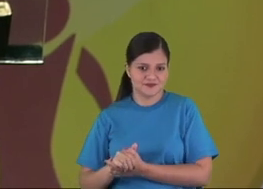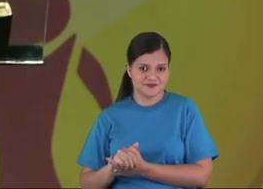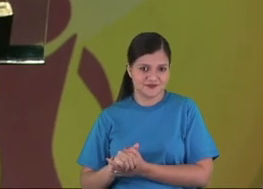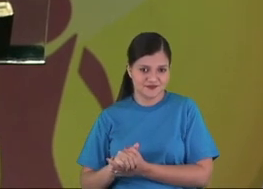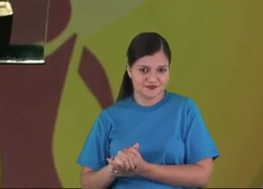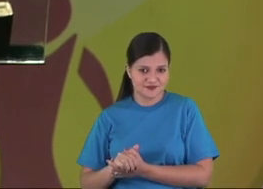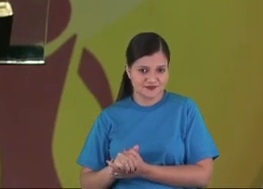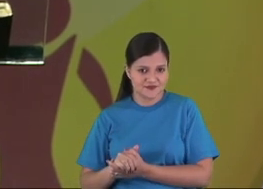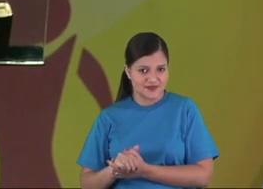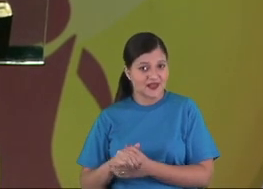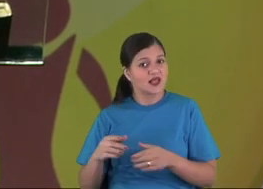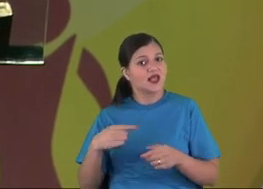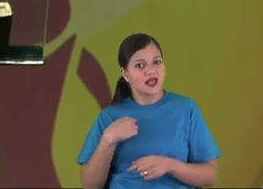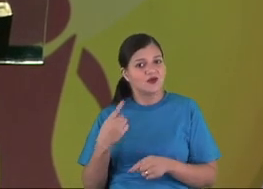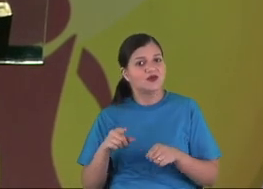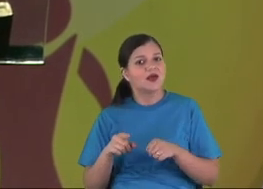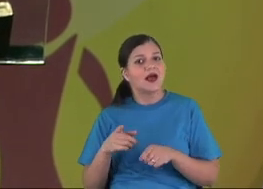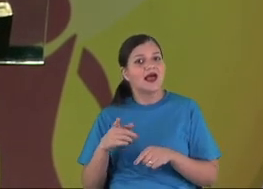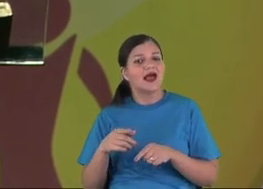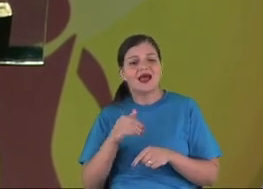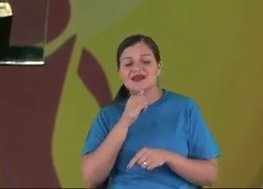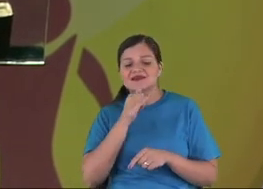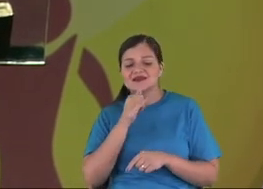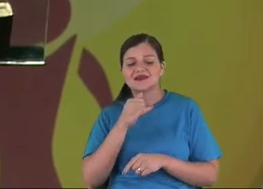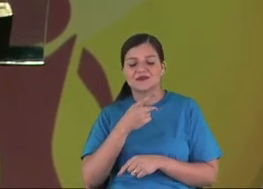Como eu já falo sempre da minha mãe, ela